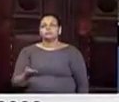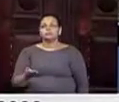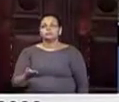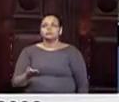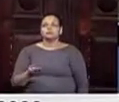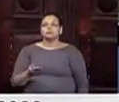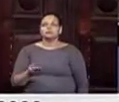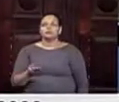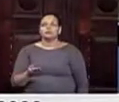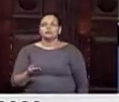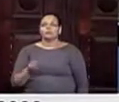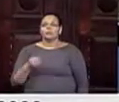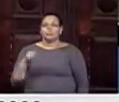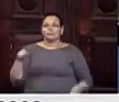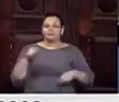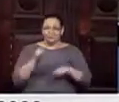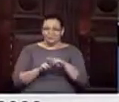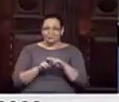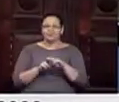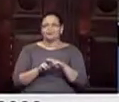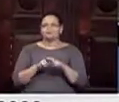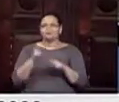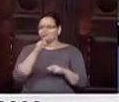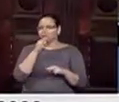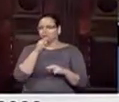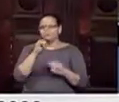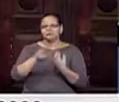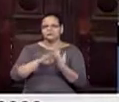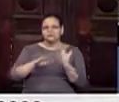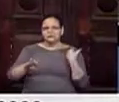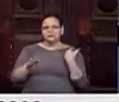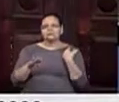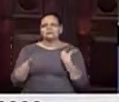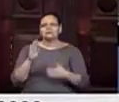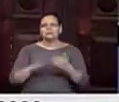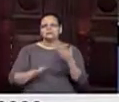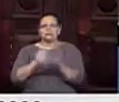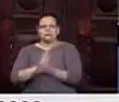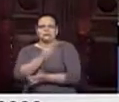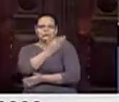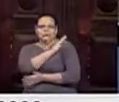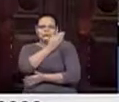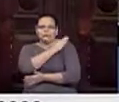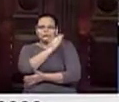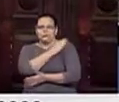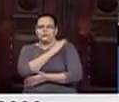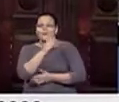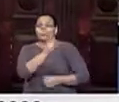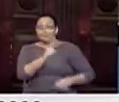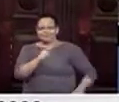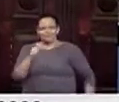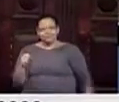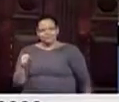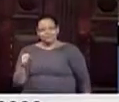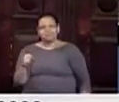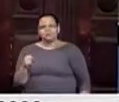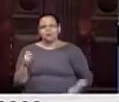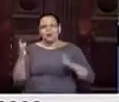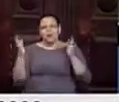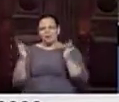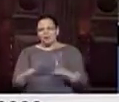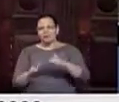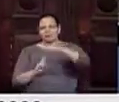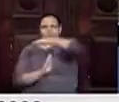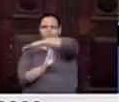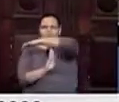marginais sejam presos seja excluída sejam muitas vezes terminadas por grupos de extermínio largadas debaixo dos